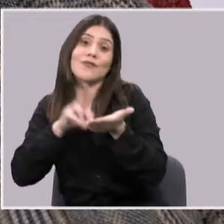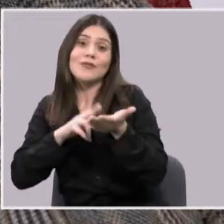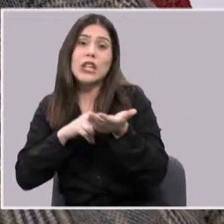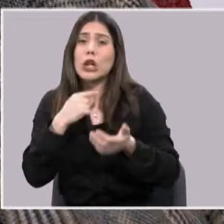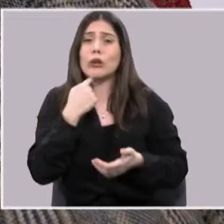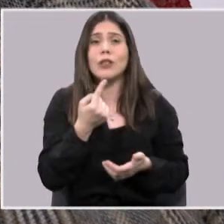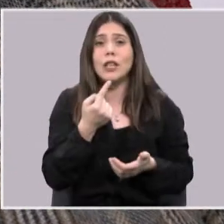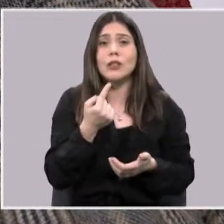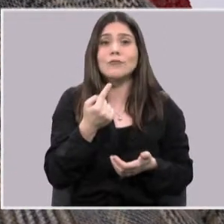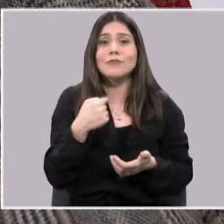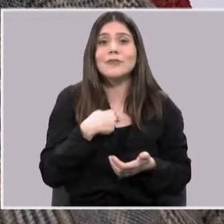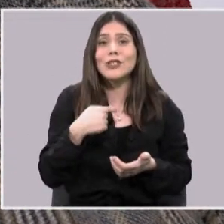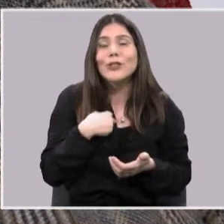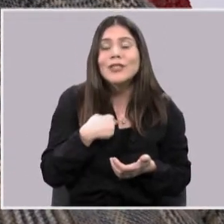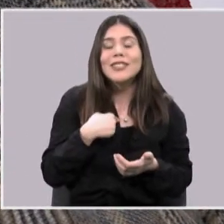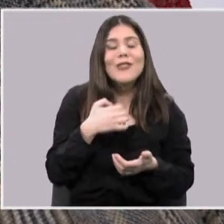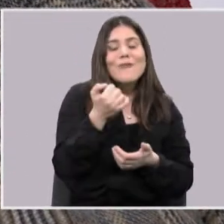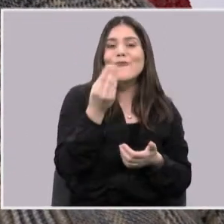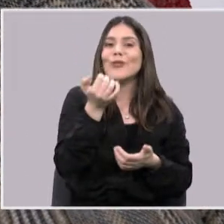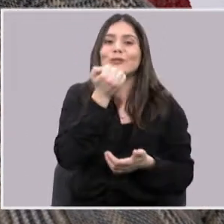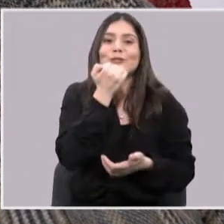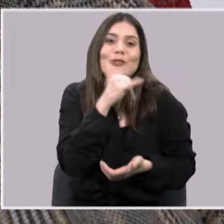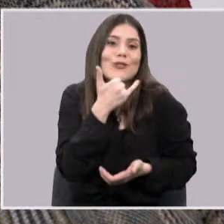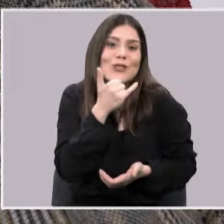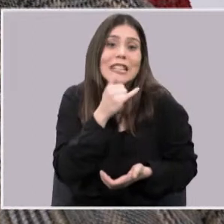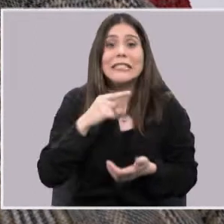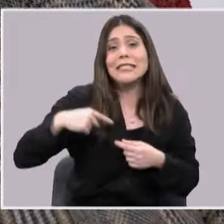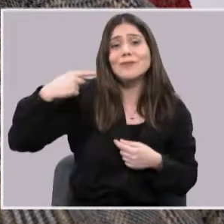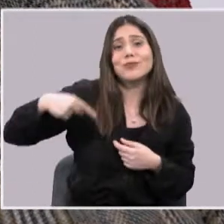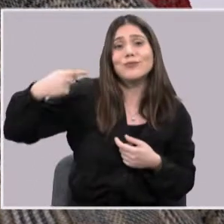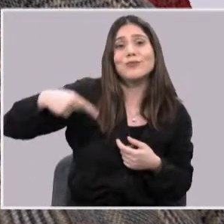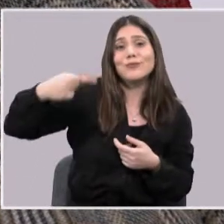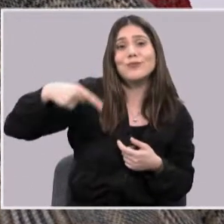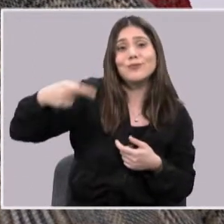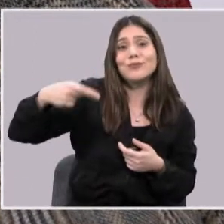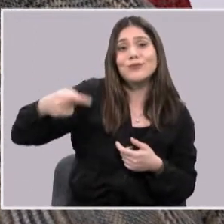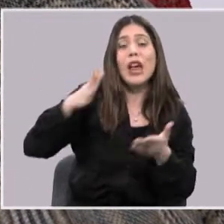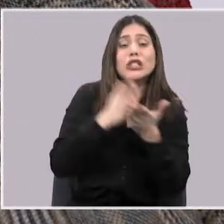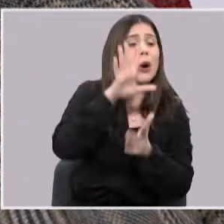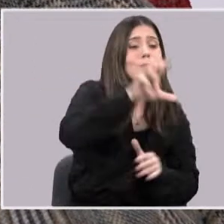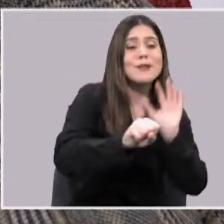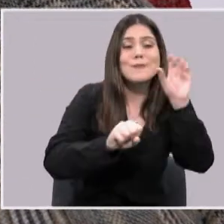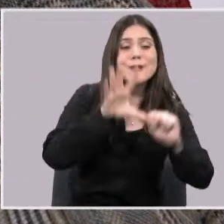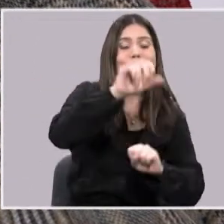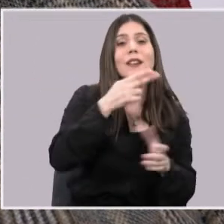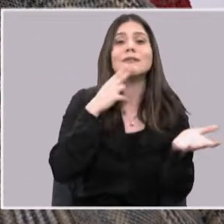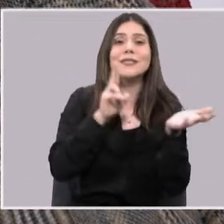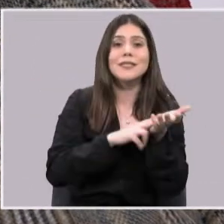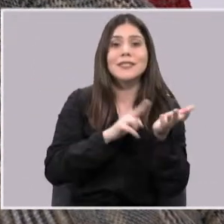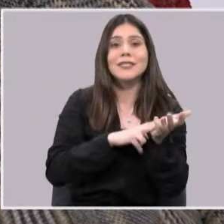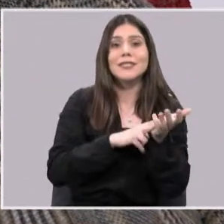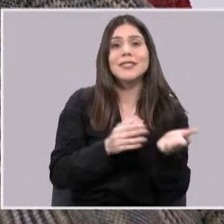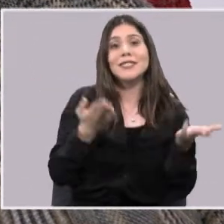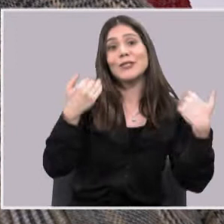dúvidas nenhumas que eu ficaria muito feliz se todos os dias apurasse apenas verdades.